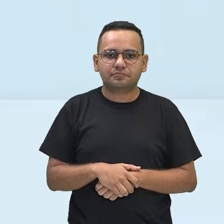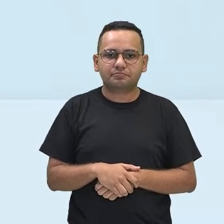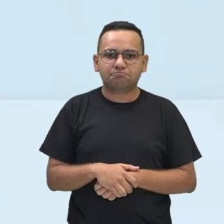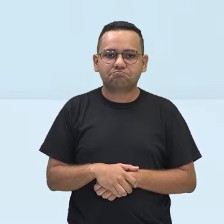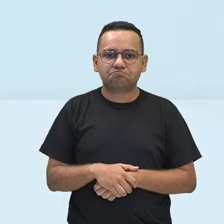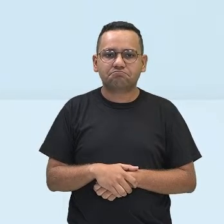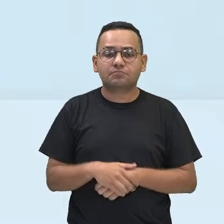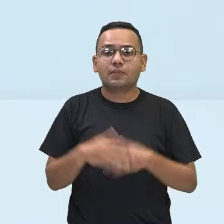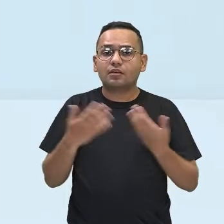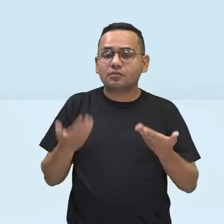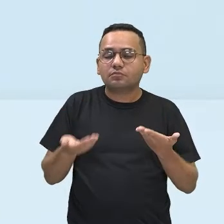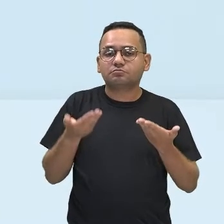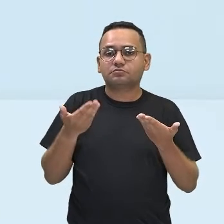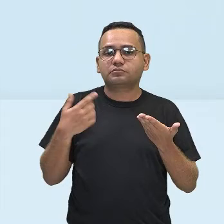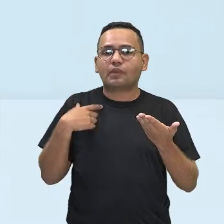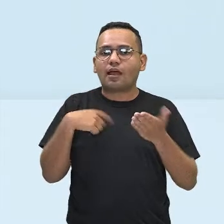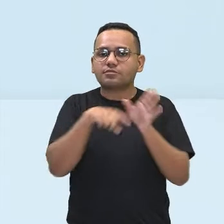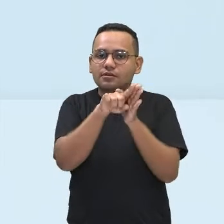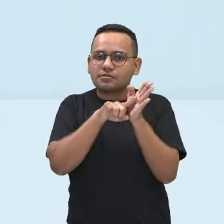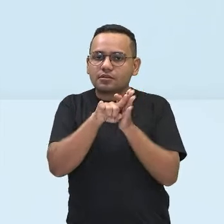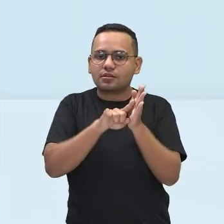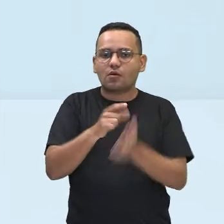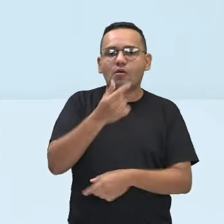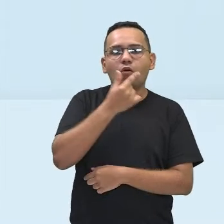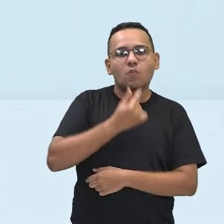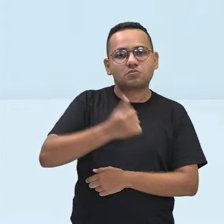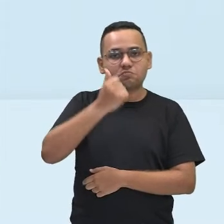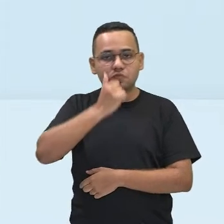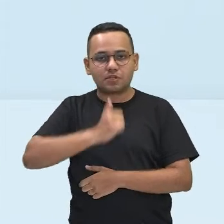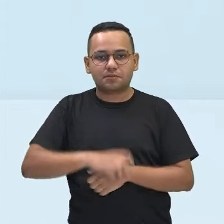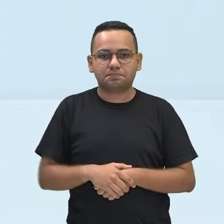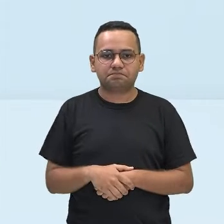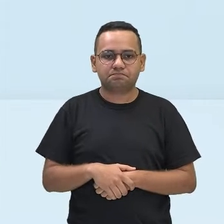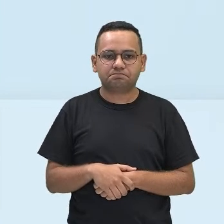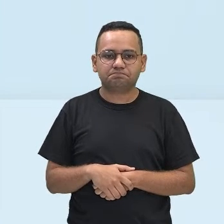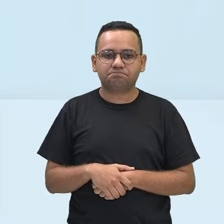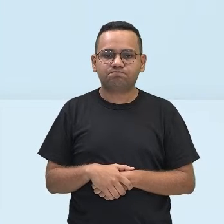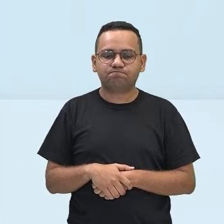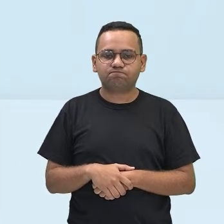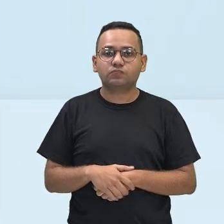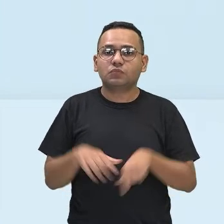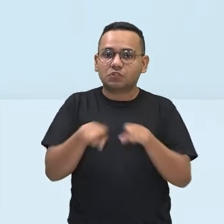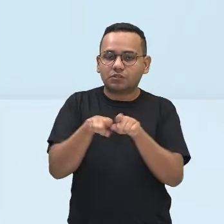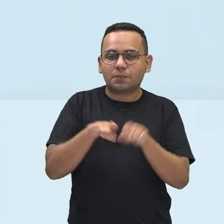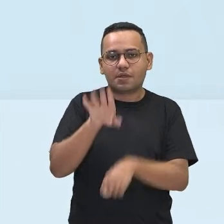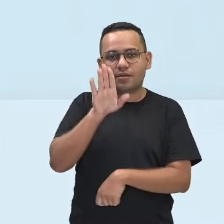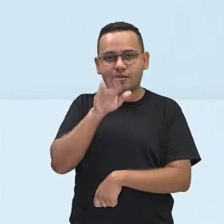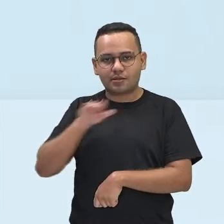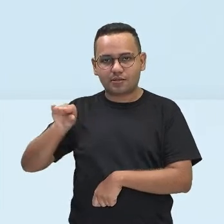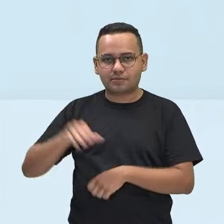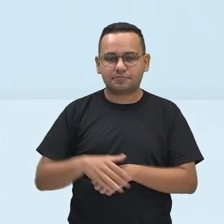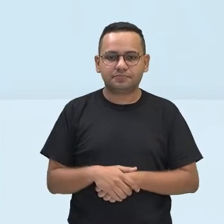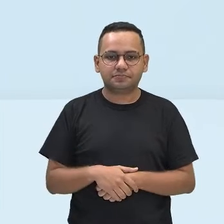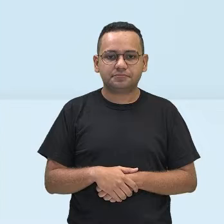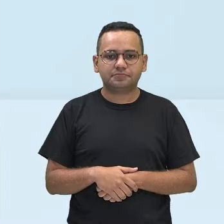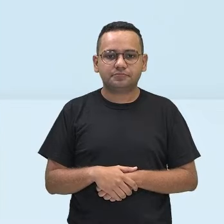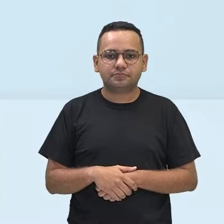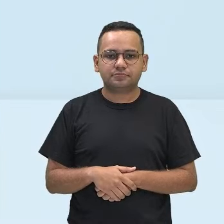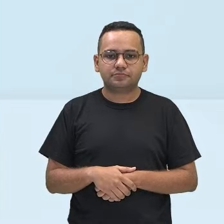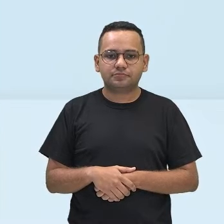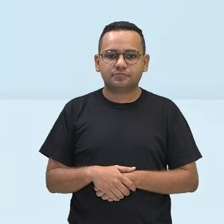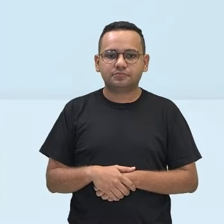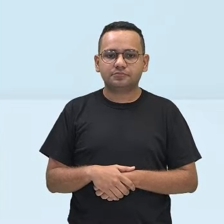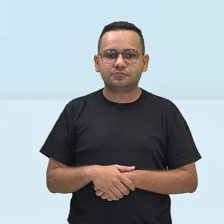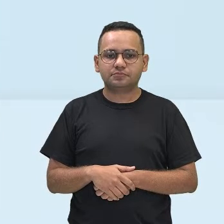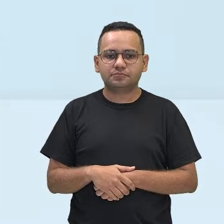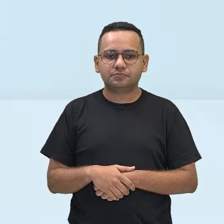de homens, de mulheres e de crianças. Também precisaremos saber quais